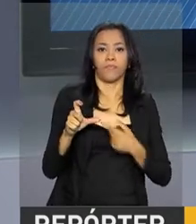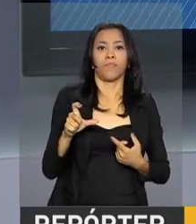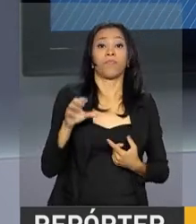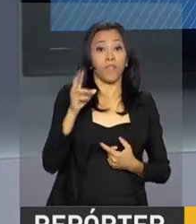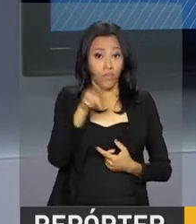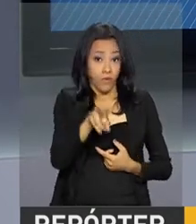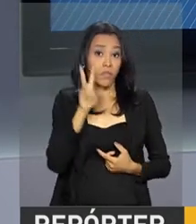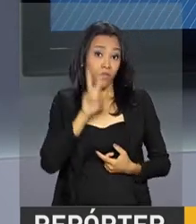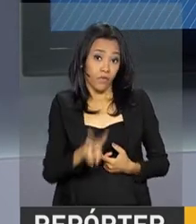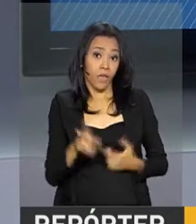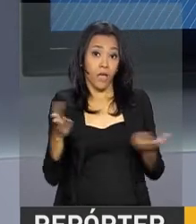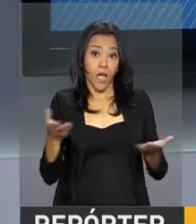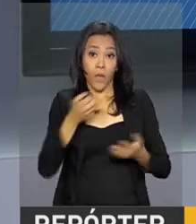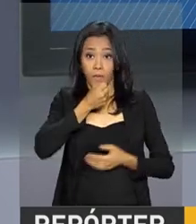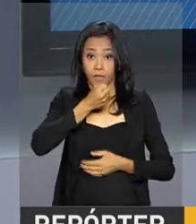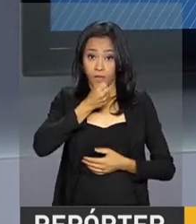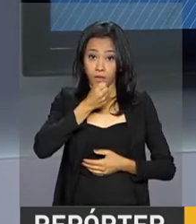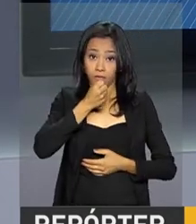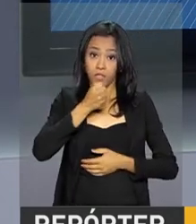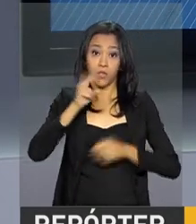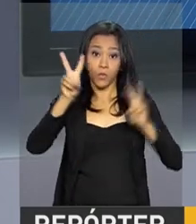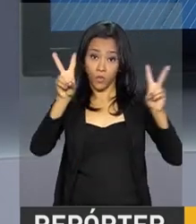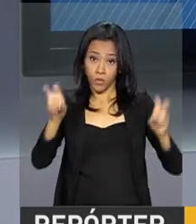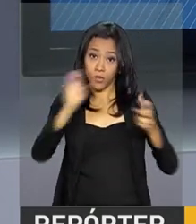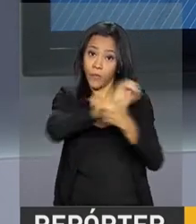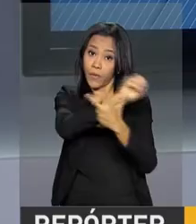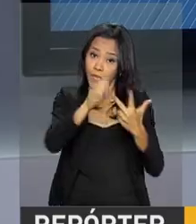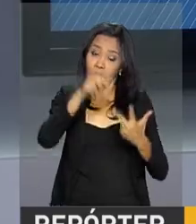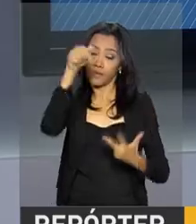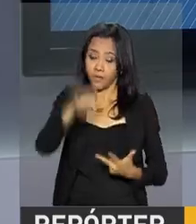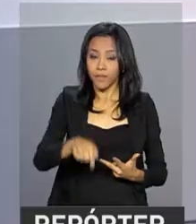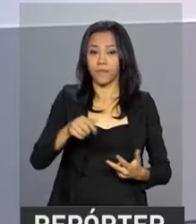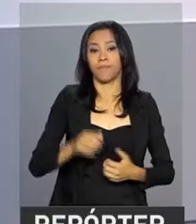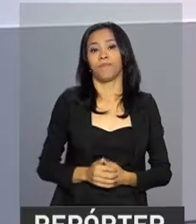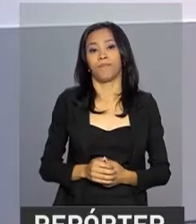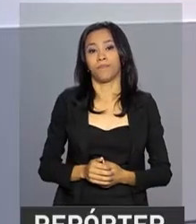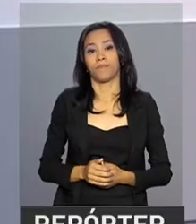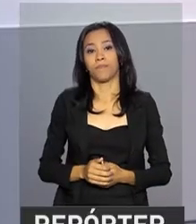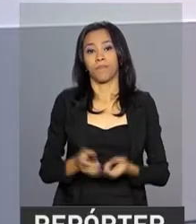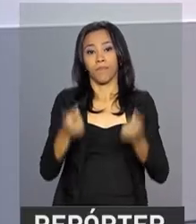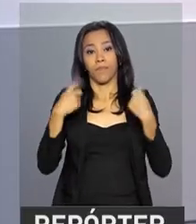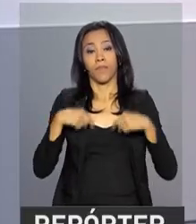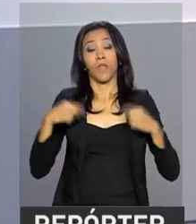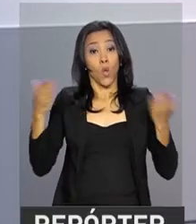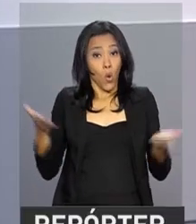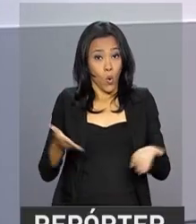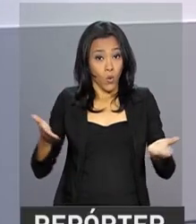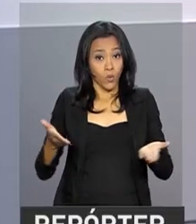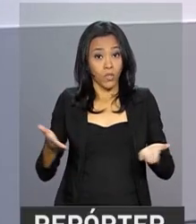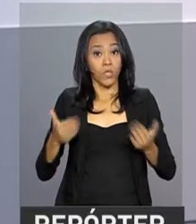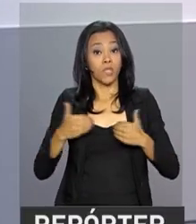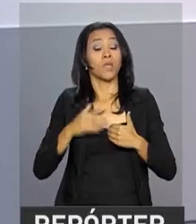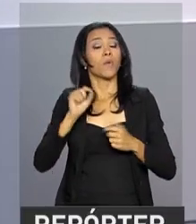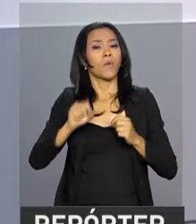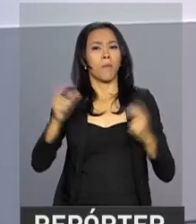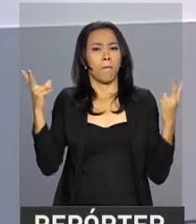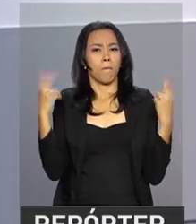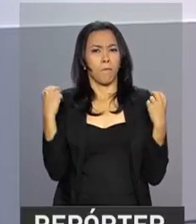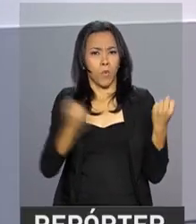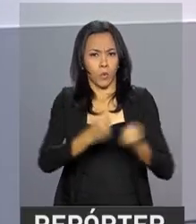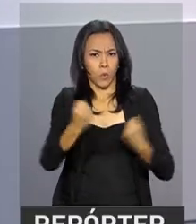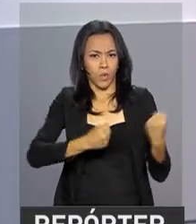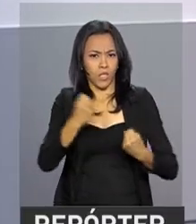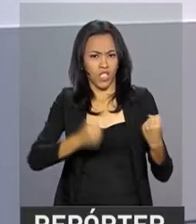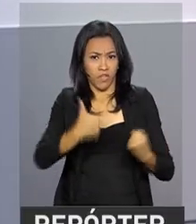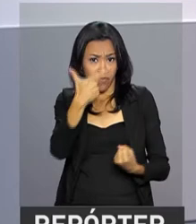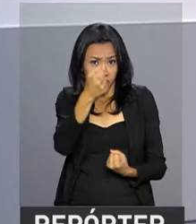você acompanha ao vivo a entrevista coletiva sobre o enem aqui na tv nbr a partir de hoje o motorista que acumular 20 pontos ou